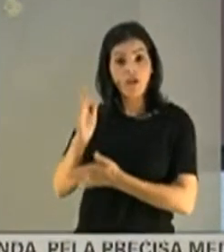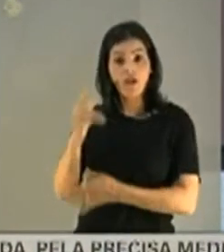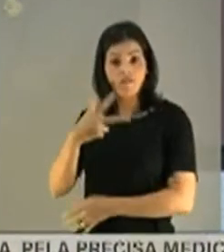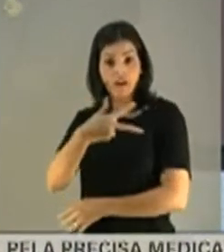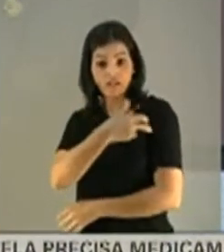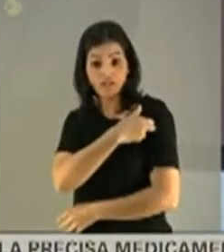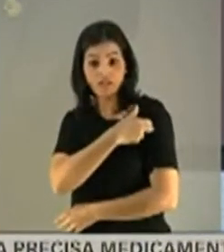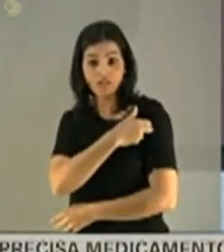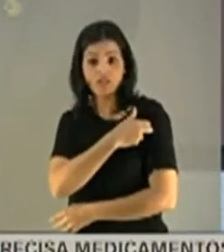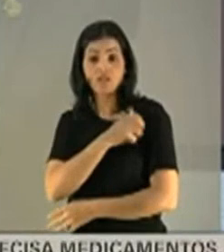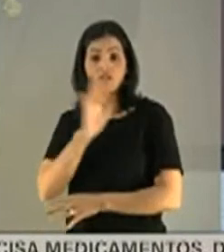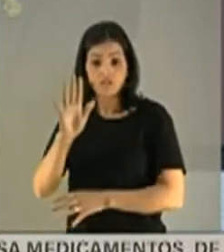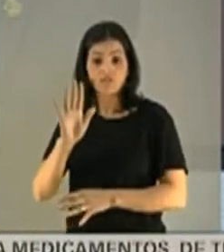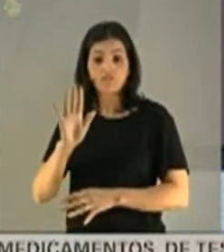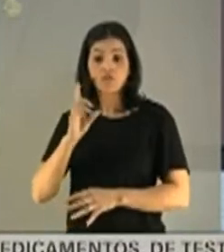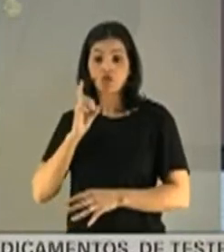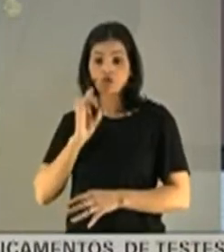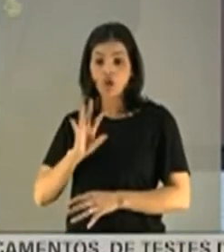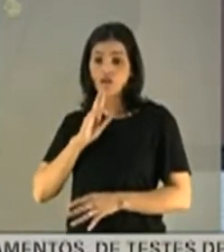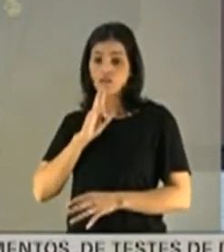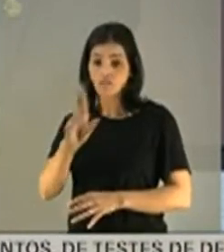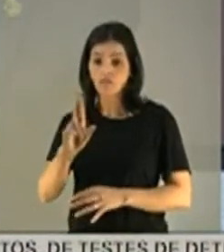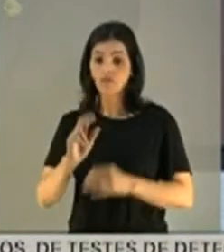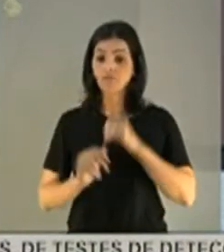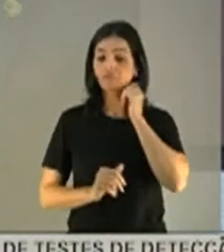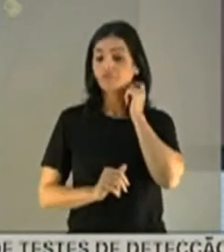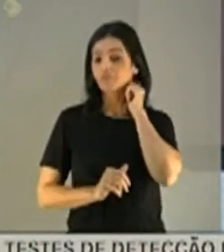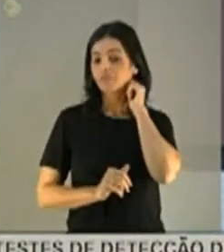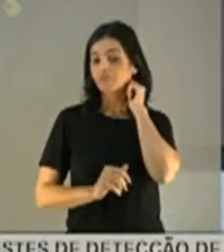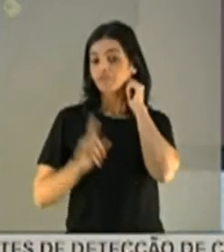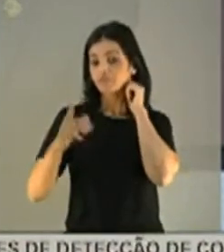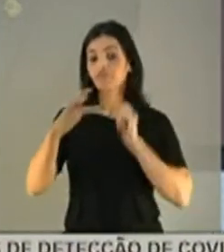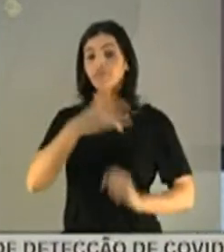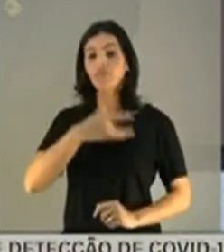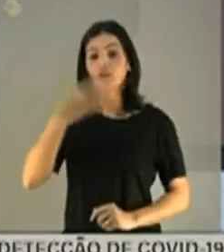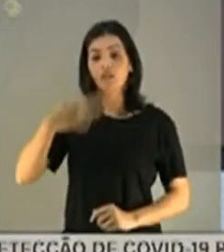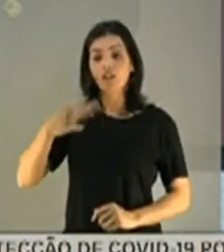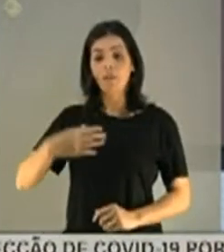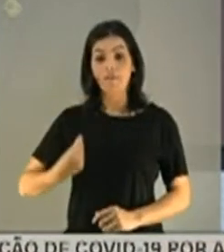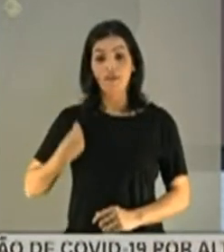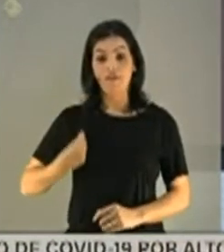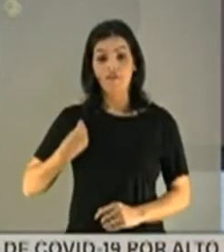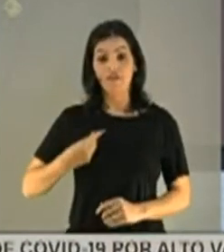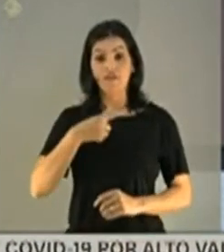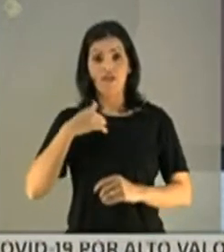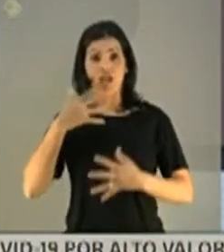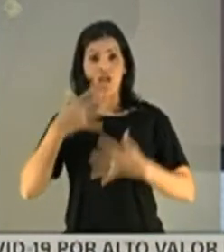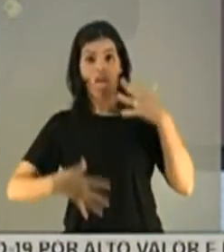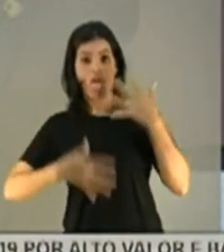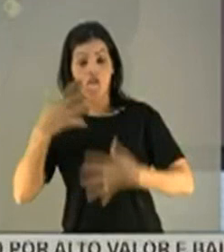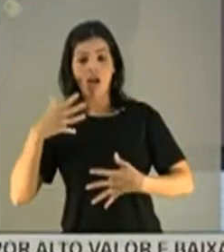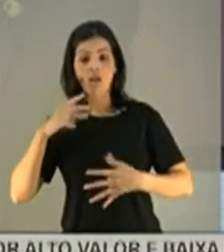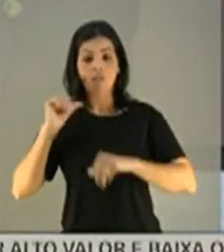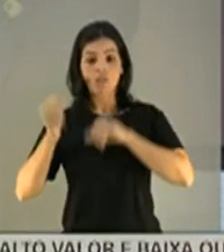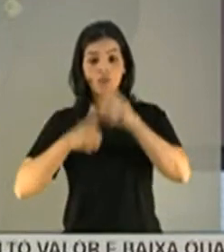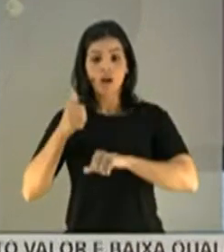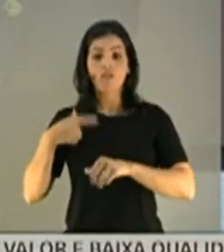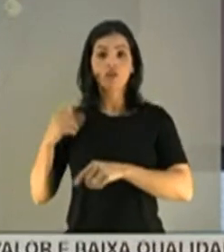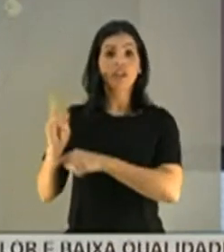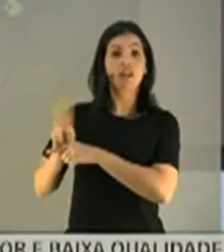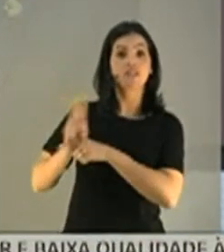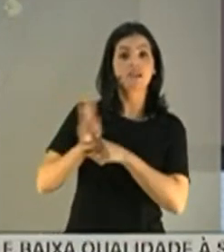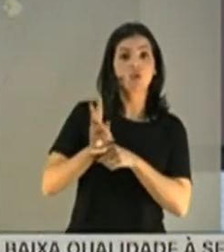vacina. Então, só concluindo para ele responder, não quero trazer isso em palanque, mas me dói muito saber que minha vida vai ser abalada, alterada, vou ter que andar com